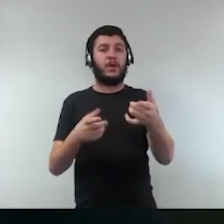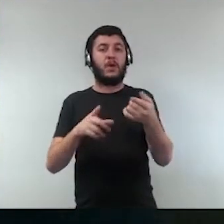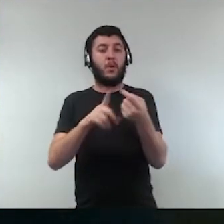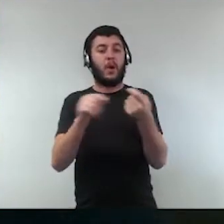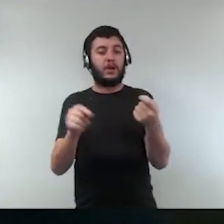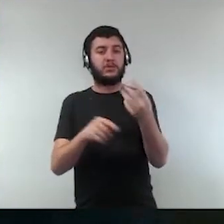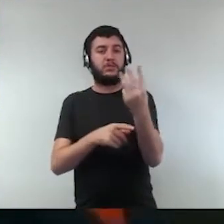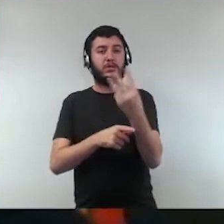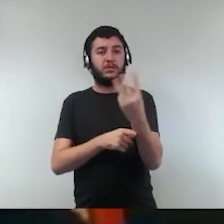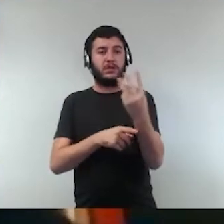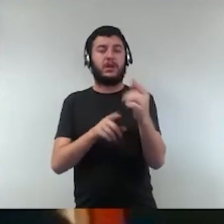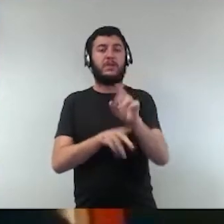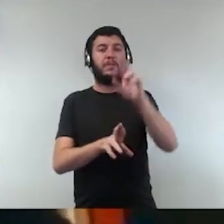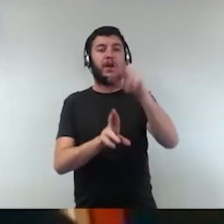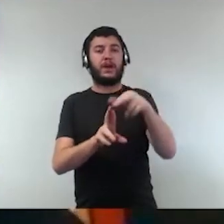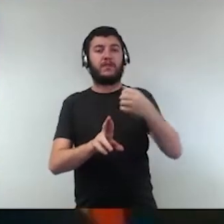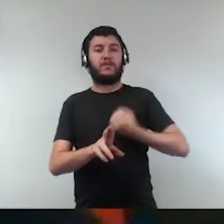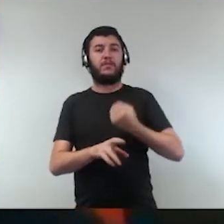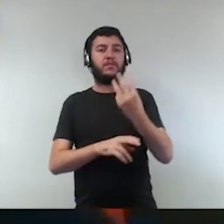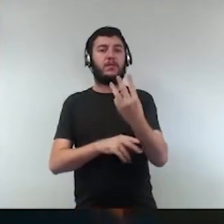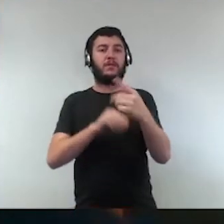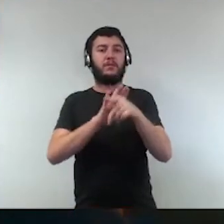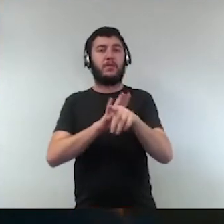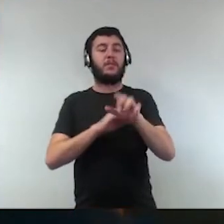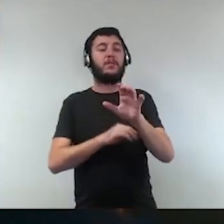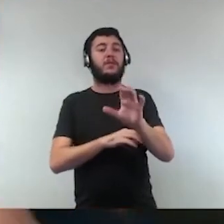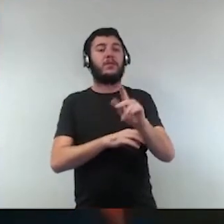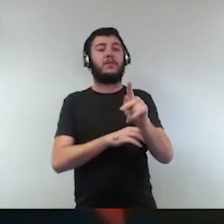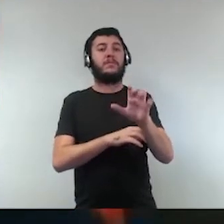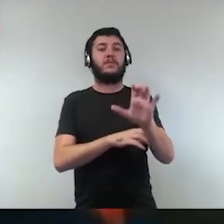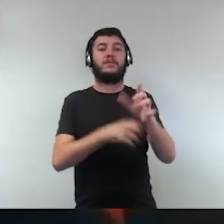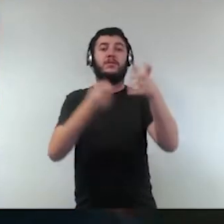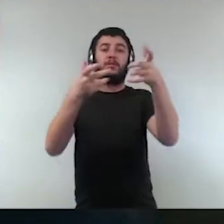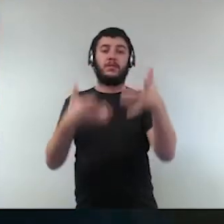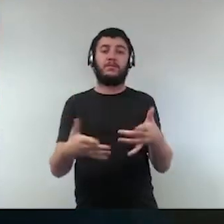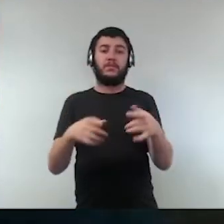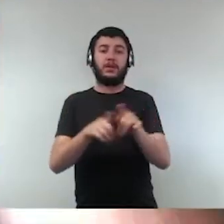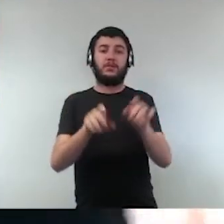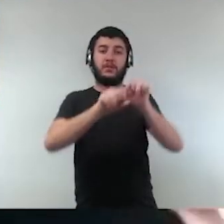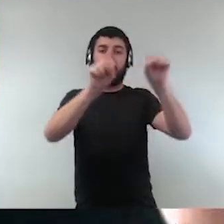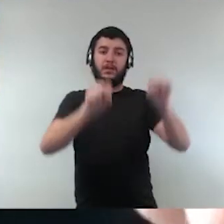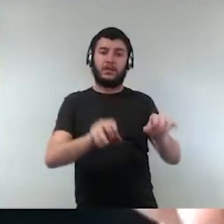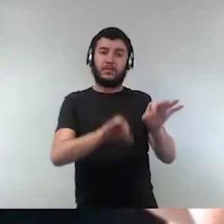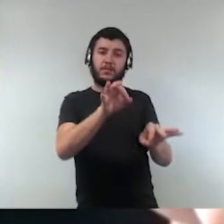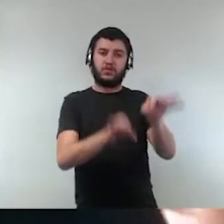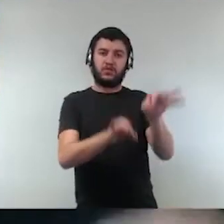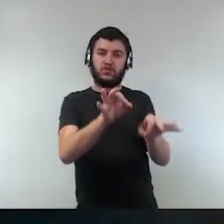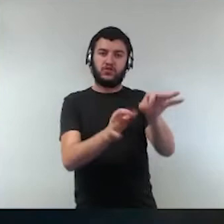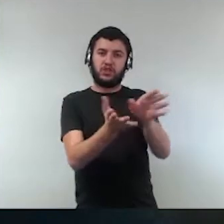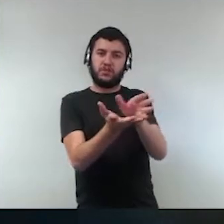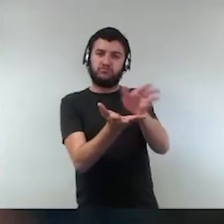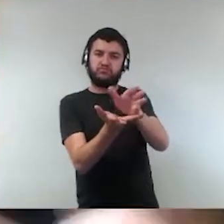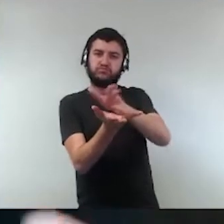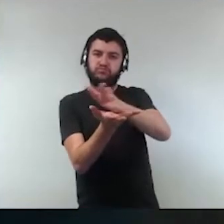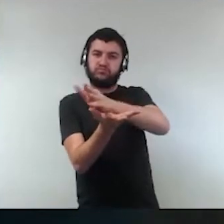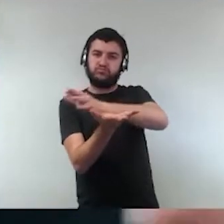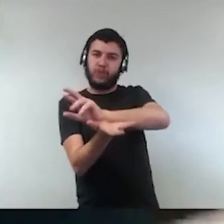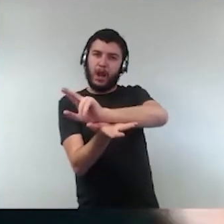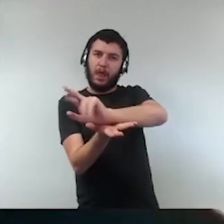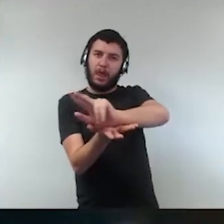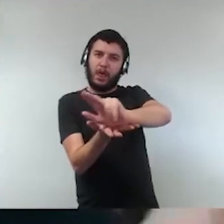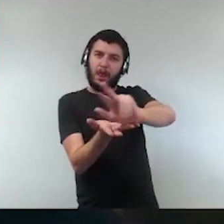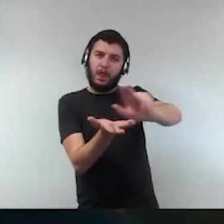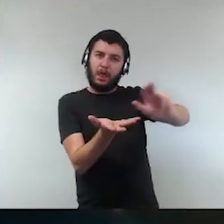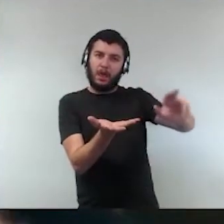do CPC, que consagra um sistema de justiça multiportas atípico,